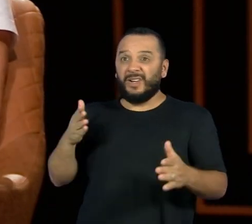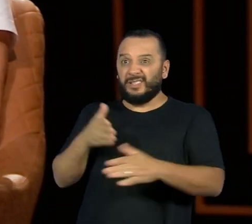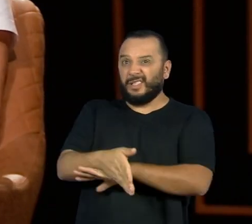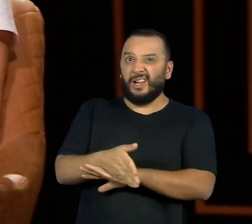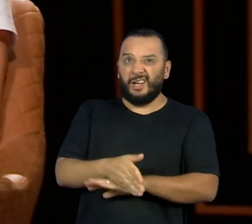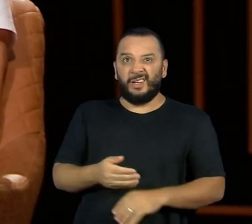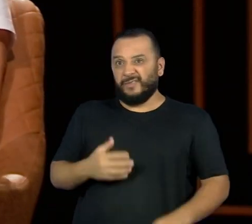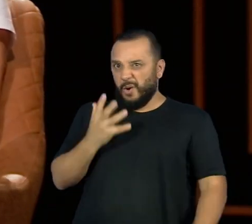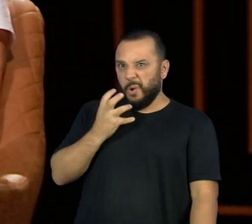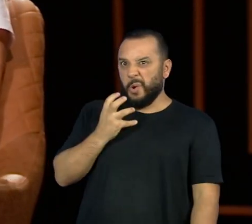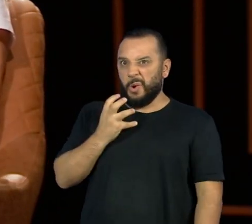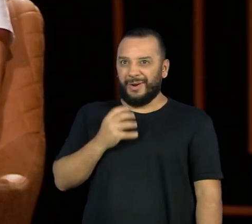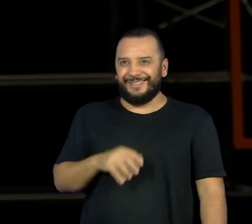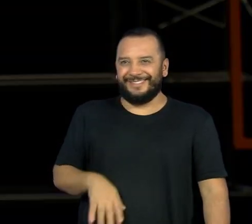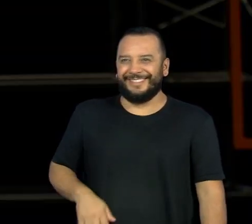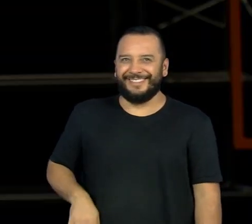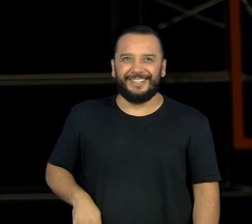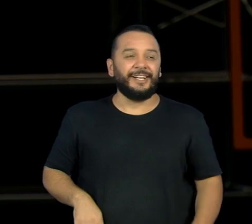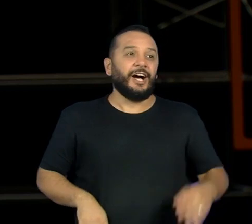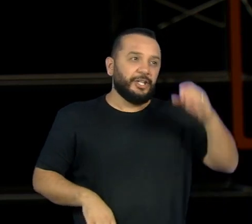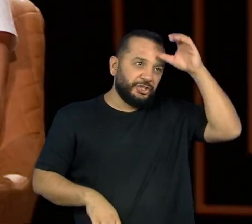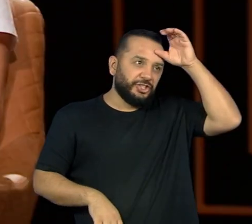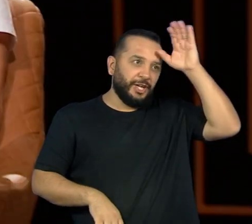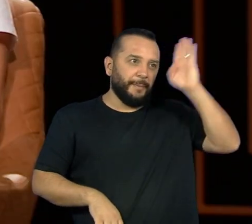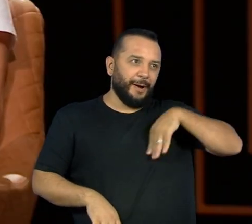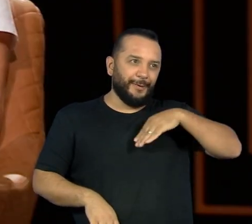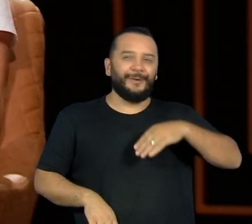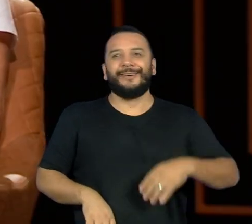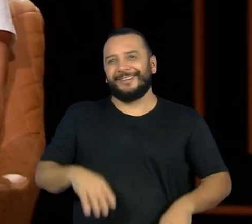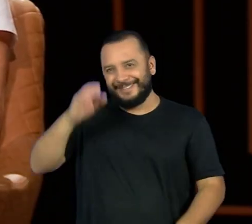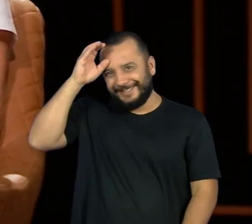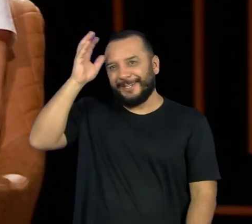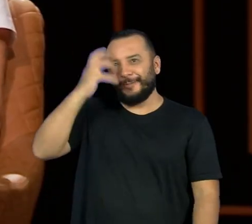era uma coisa... A tia Brava. A Brava